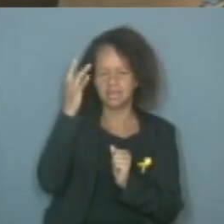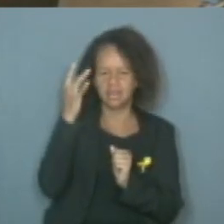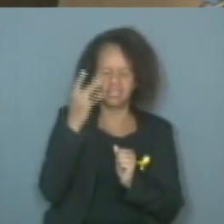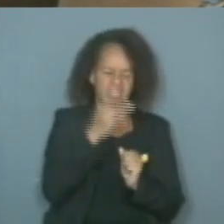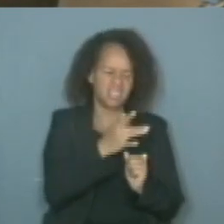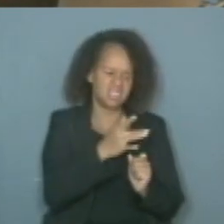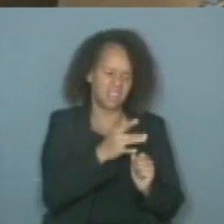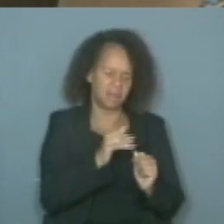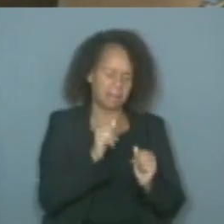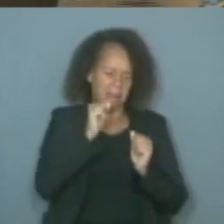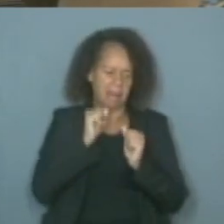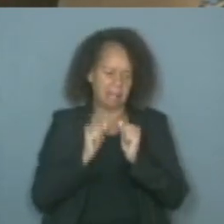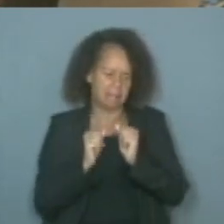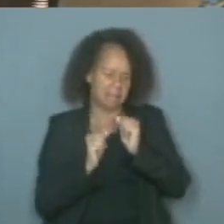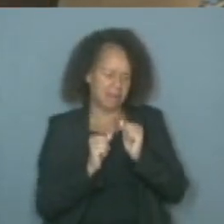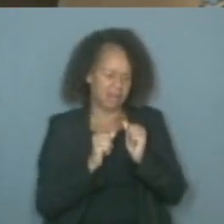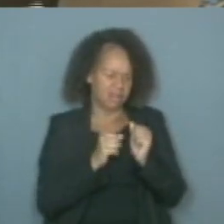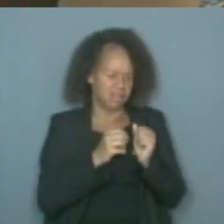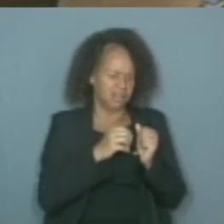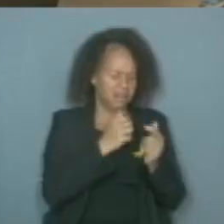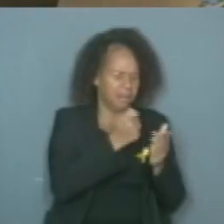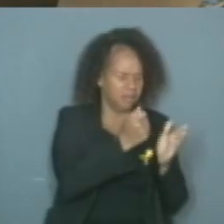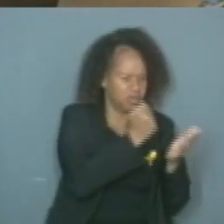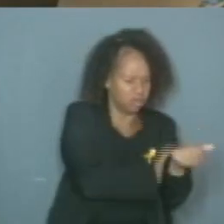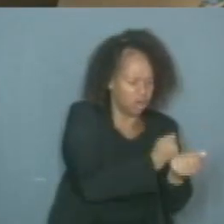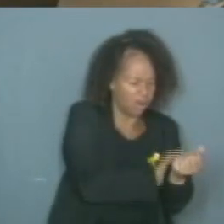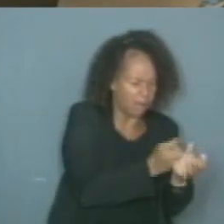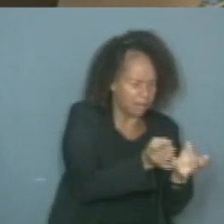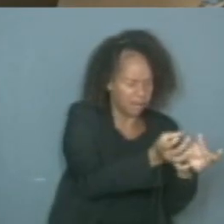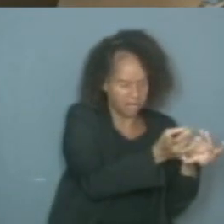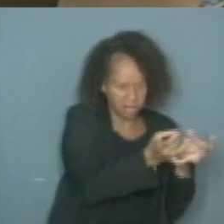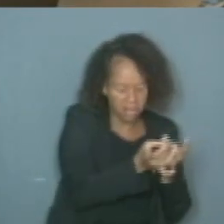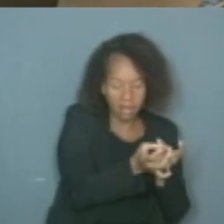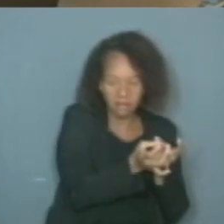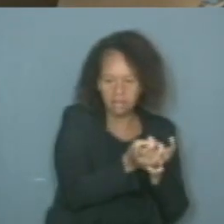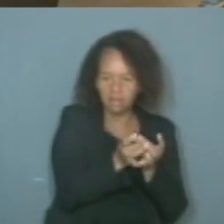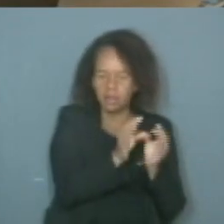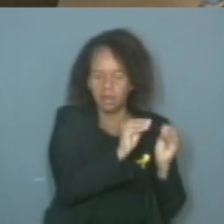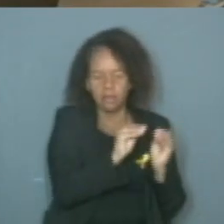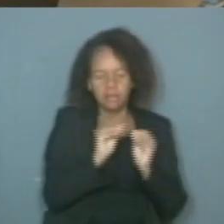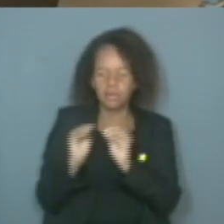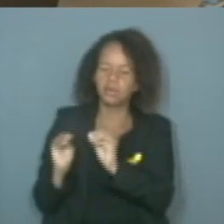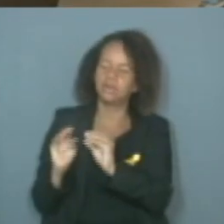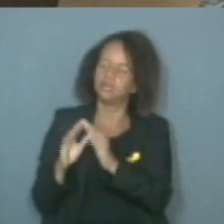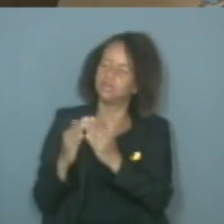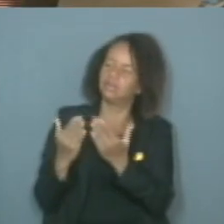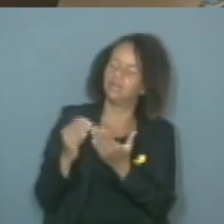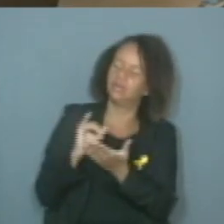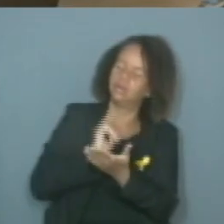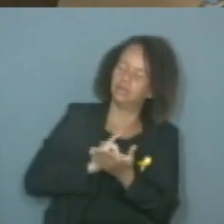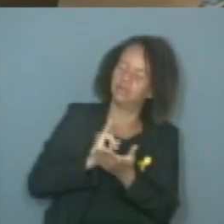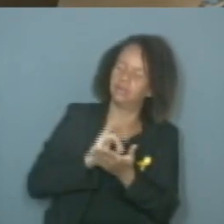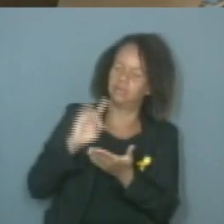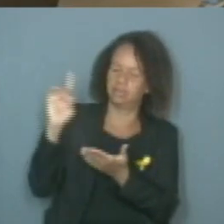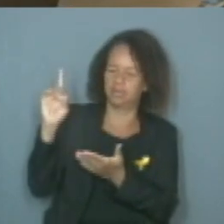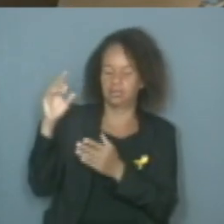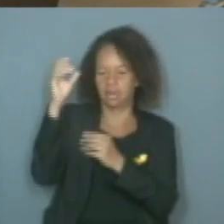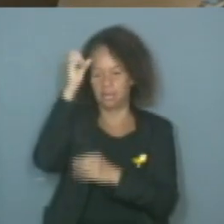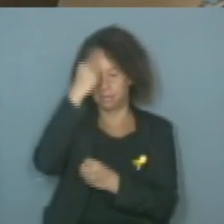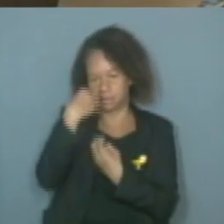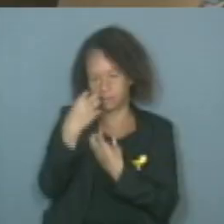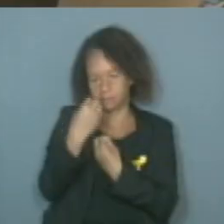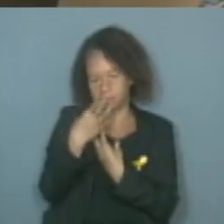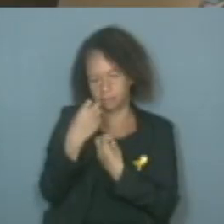em passinho, distribuindo drogas, que a gente sabe que é a realidade de muitas escolas no Brasil, e estão ali aprendendo